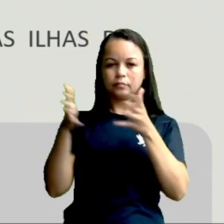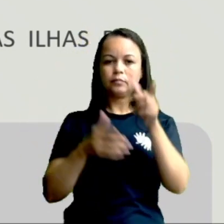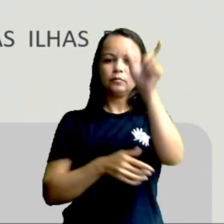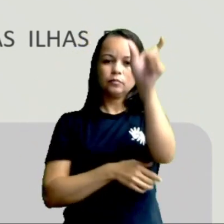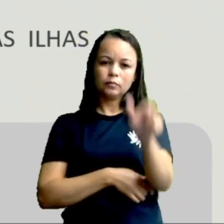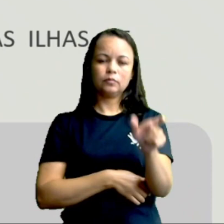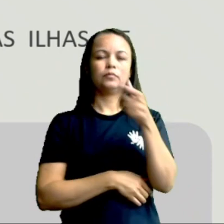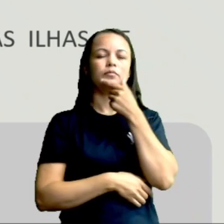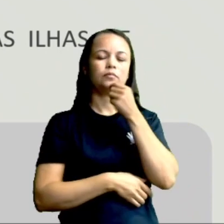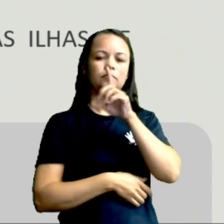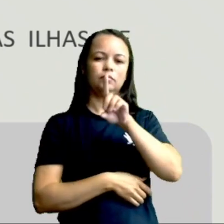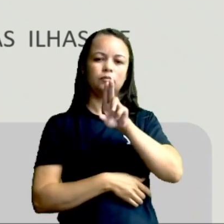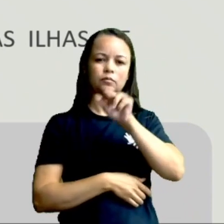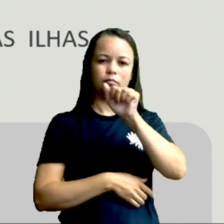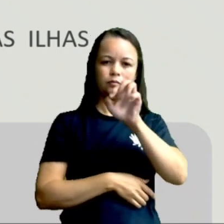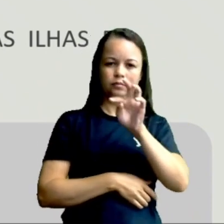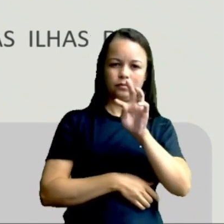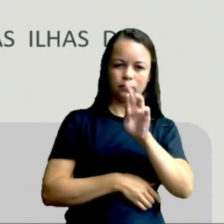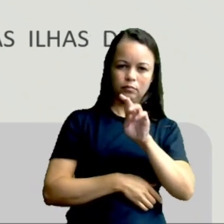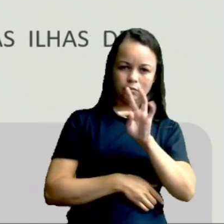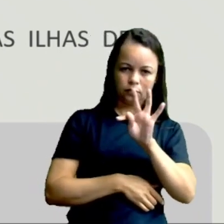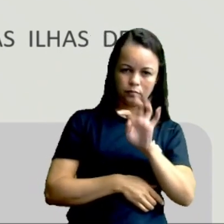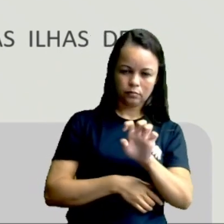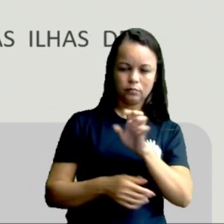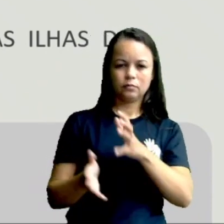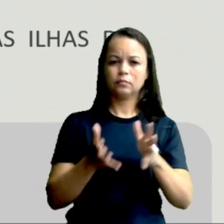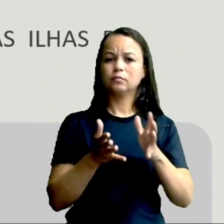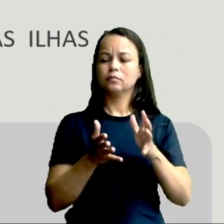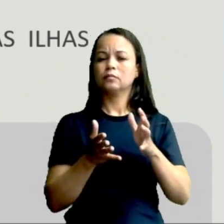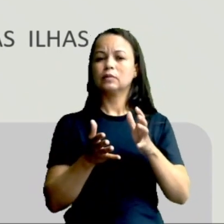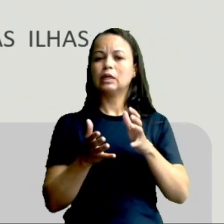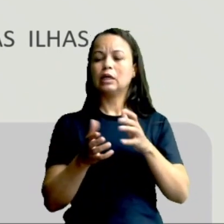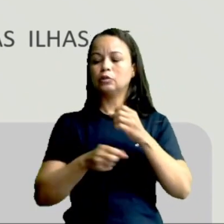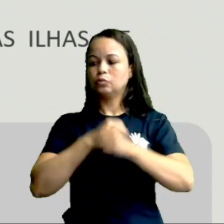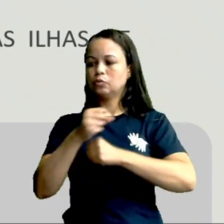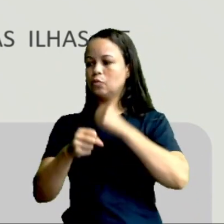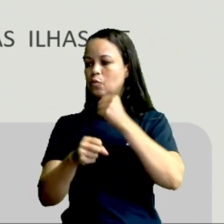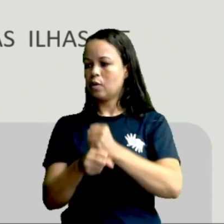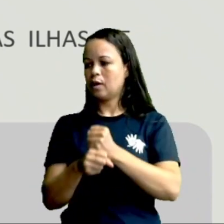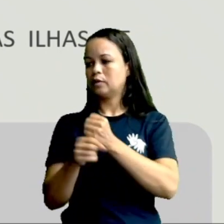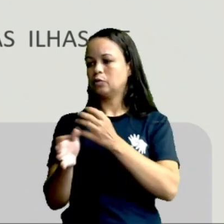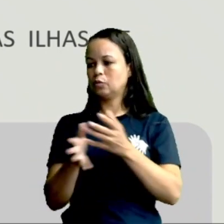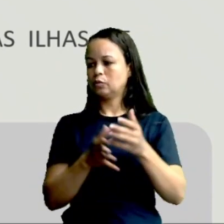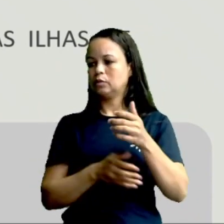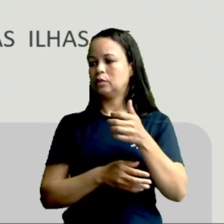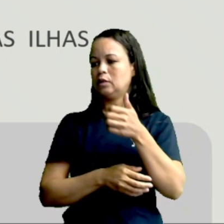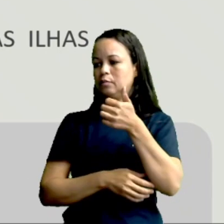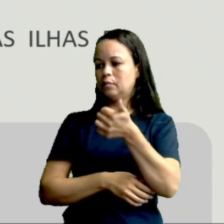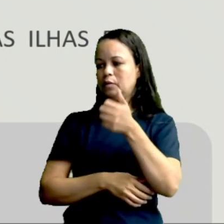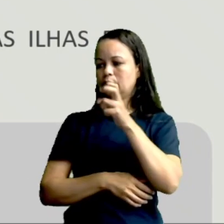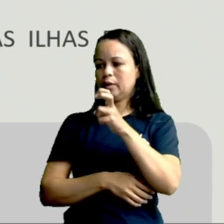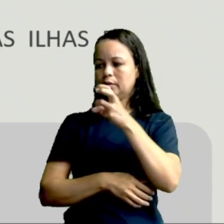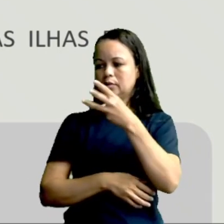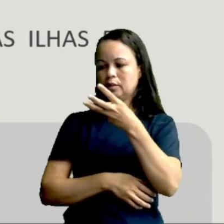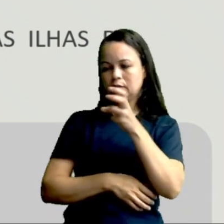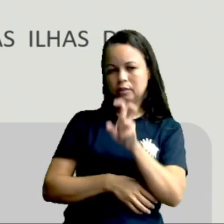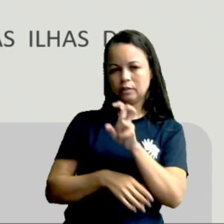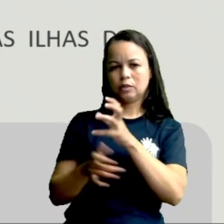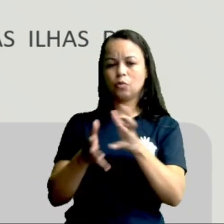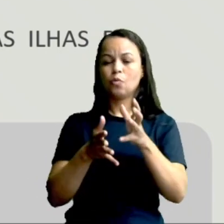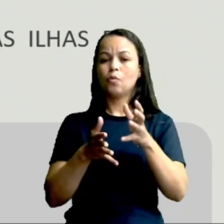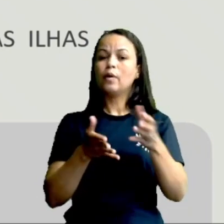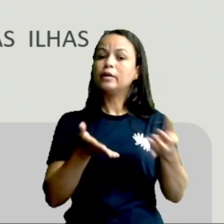Coelho em 1535. E Coelho se estabeleceu em Olinda, que foi a primeira capital do